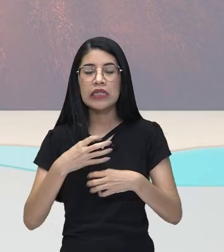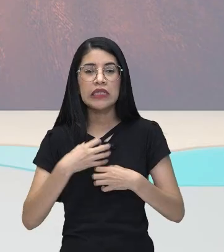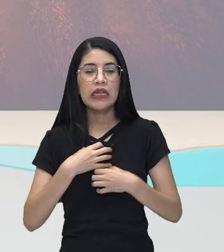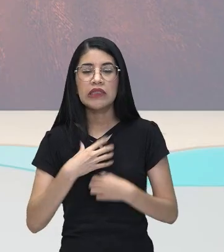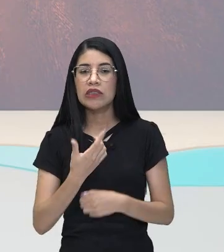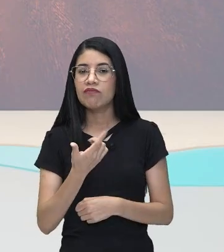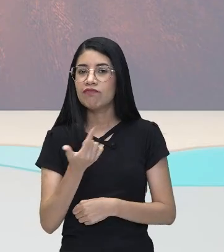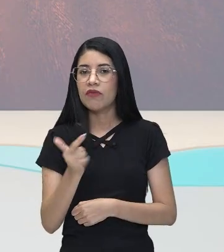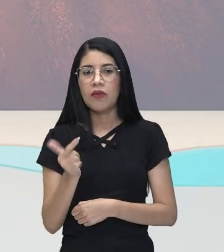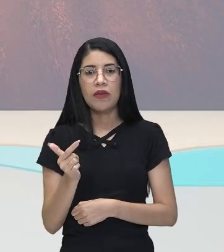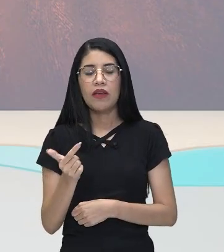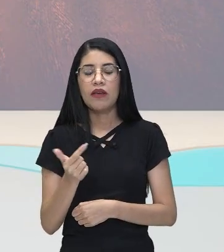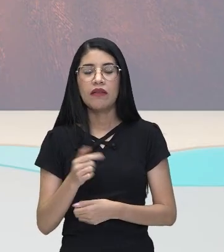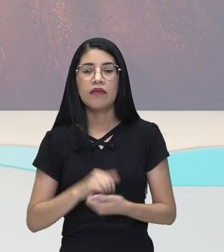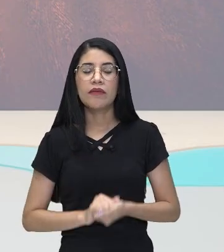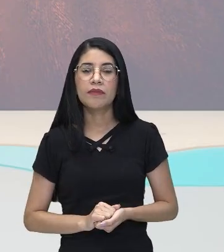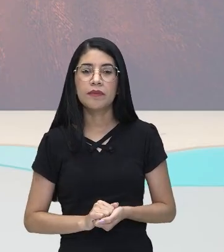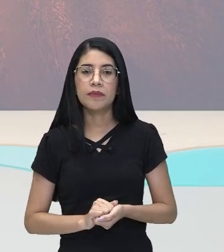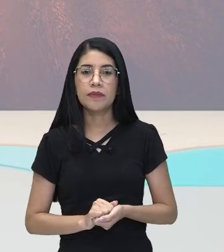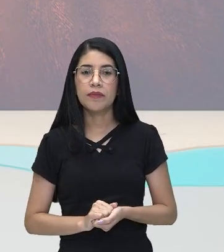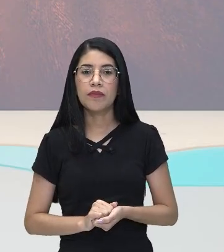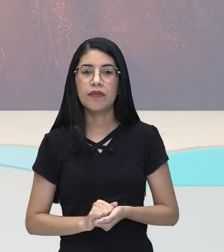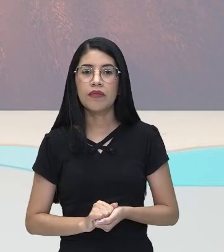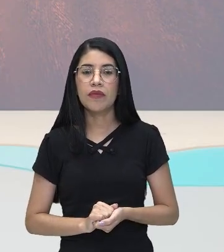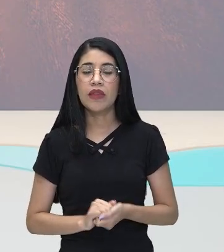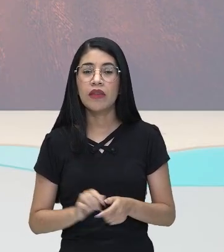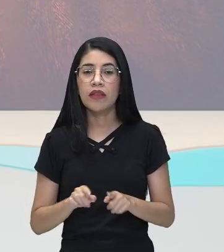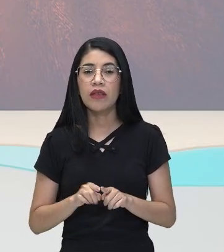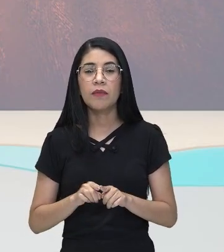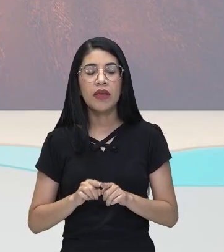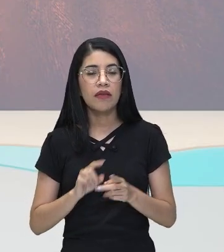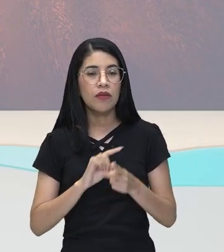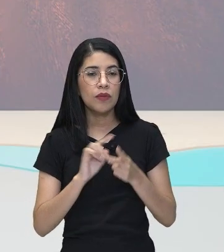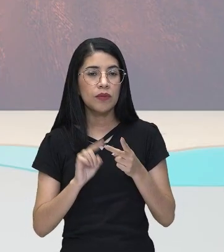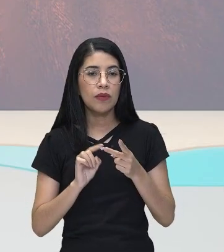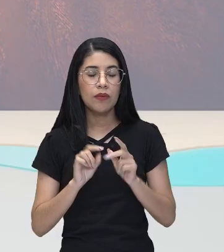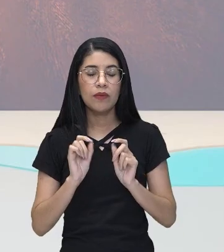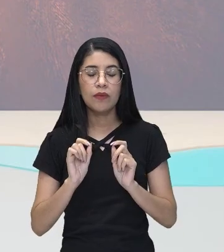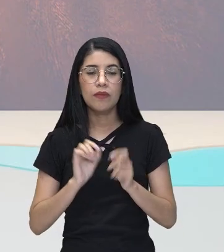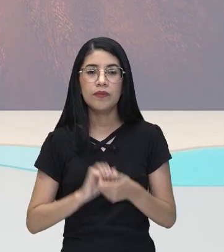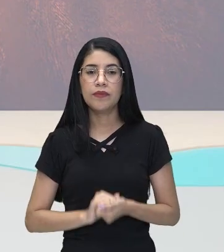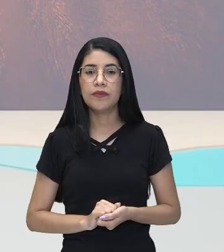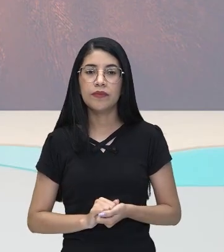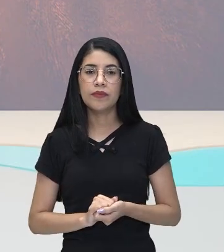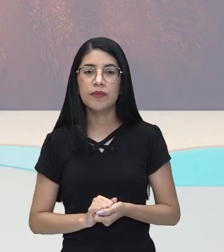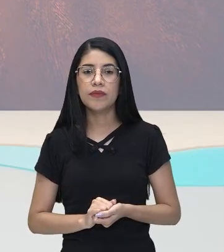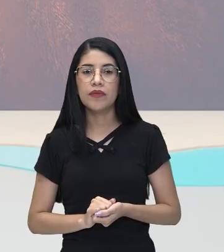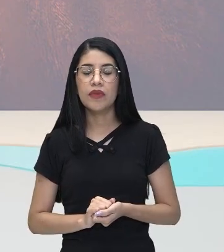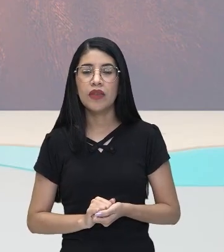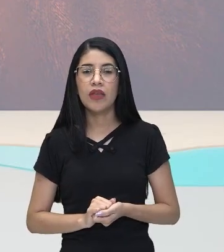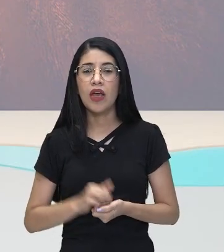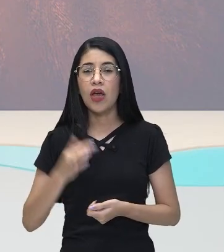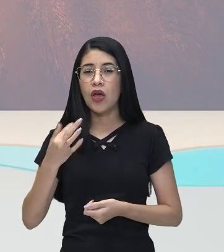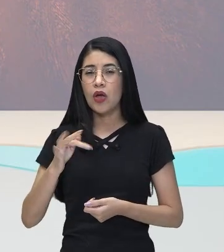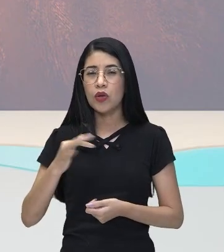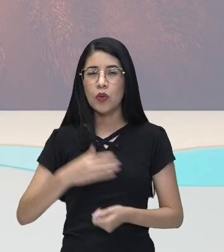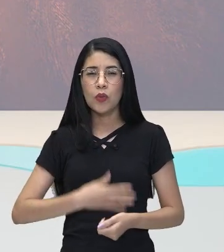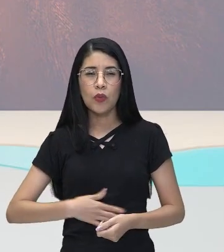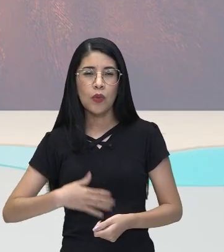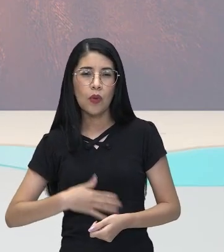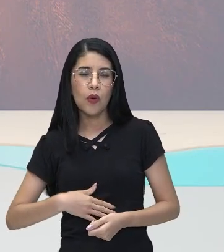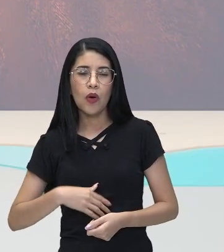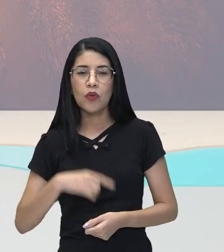assintomática, doença arterial coronariana, isso é um sinal. O próximo sinal que nós vamos ver aí, ó, tá aí, ó, dor abdominal, falta